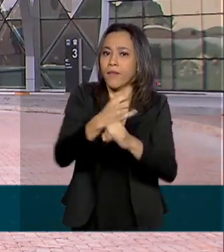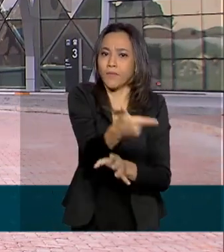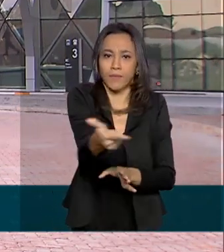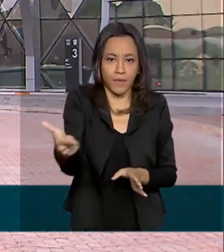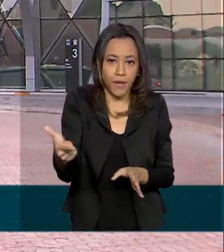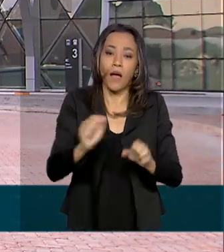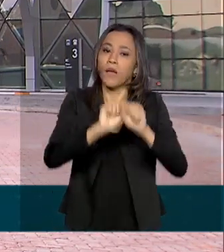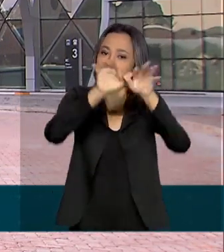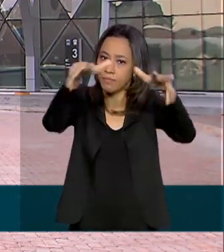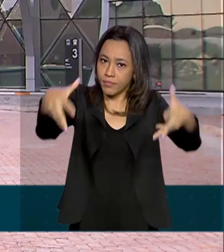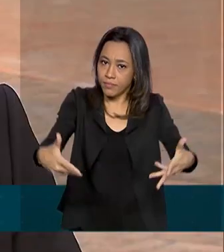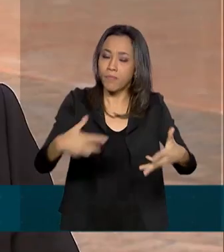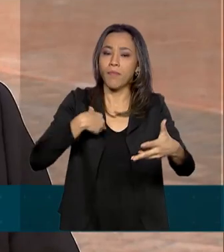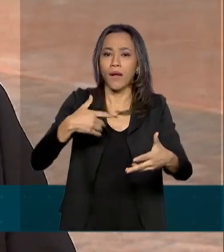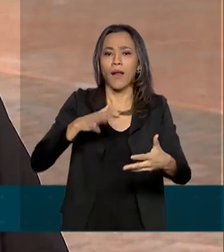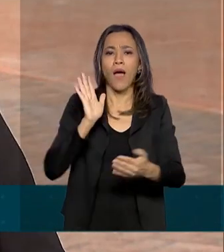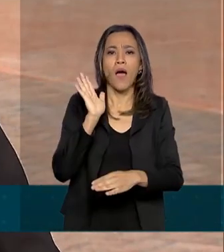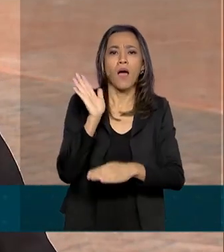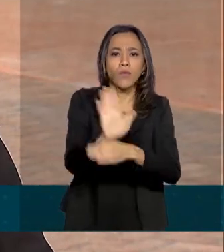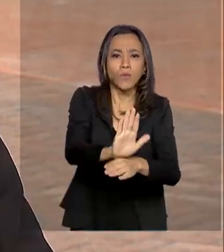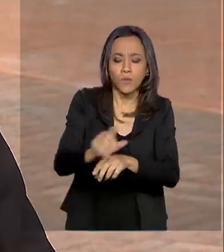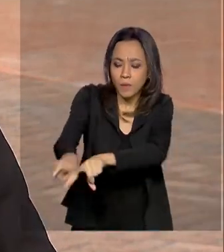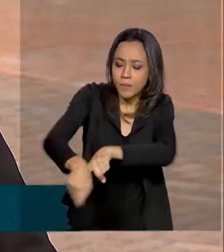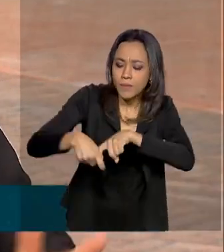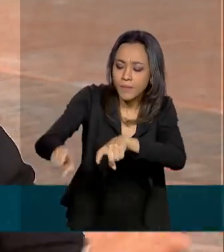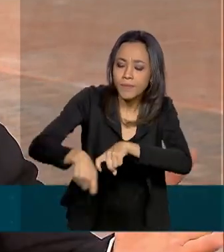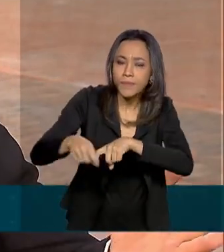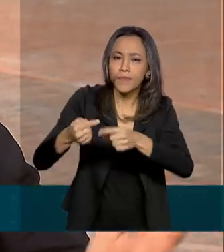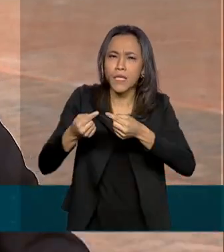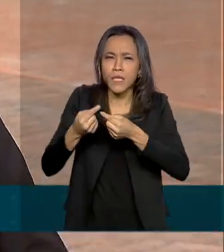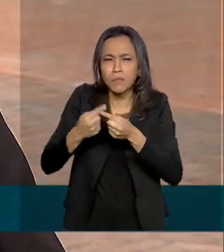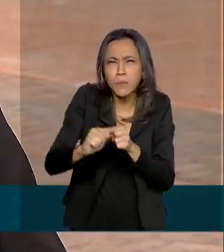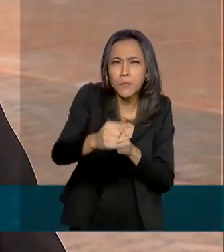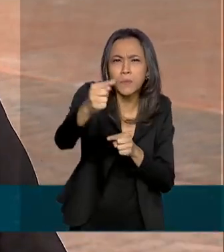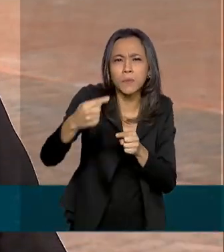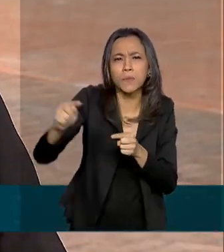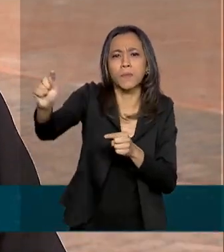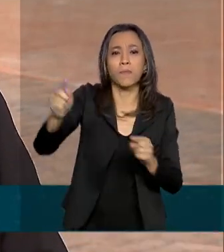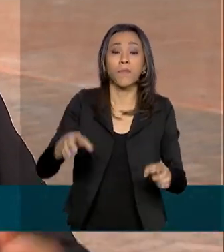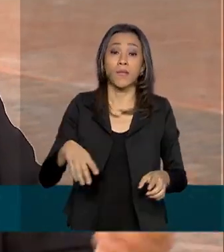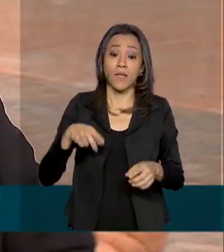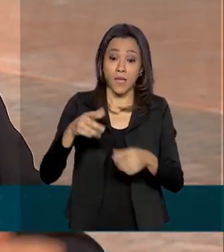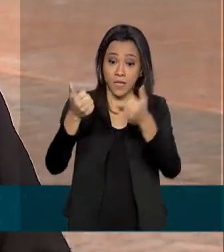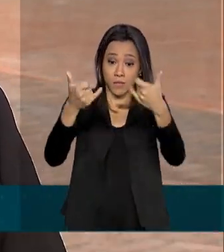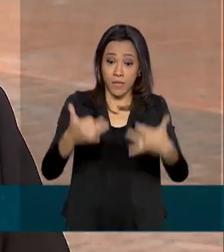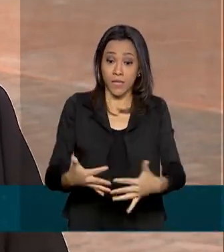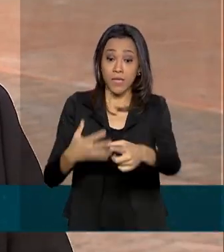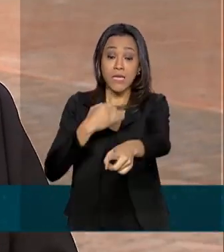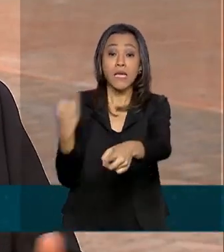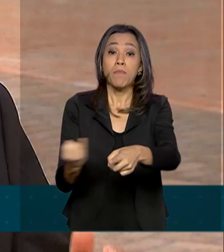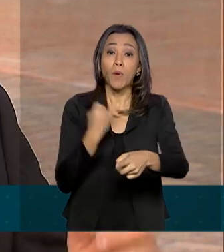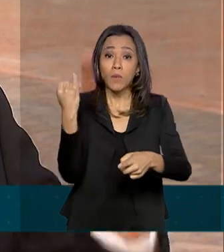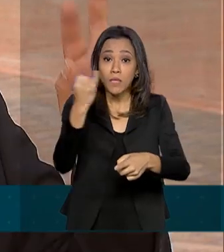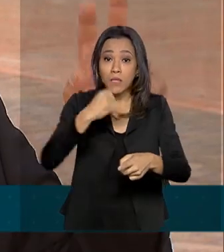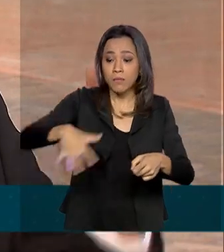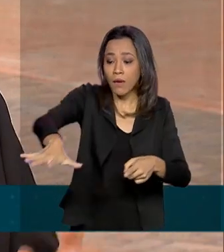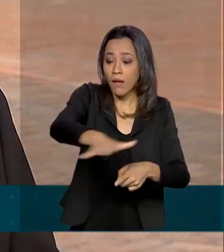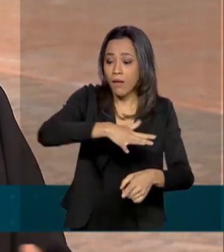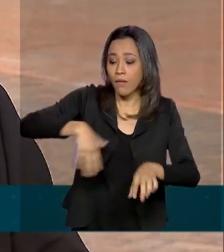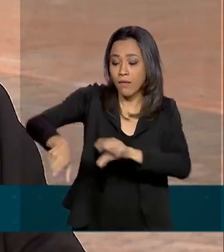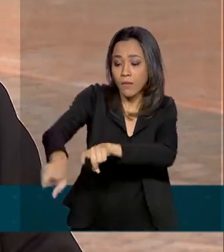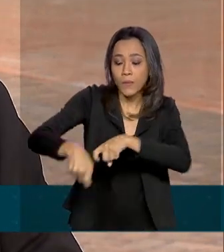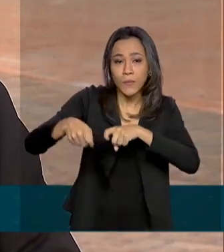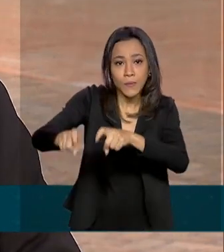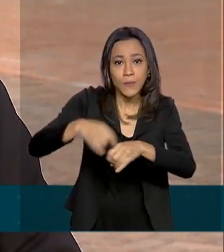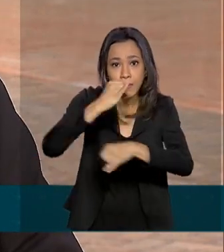e produtores rurais. Conectividade para a agricultura, que uma coisa extremamente importante. Lembrar que isso também tem uma, entre